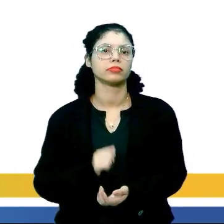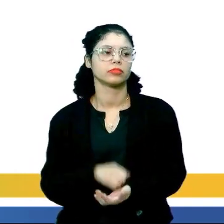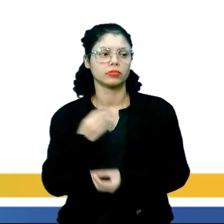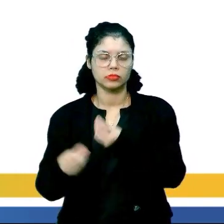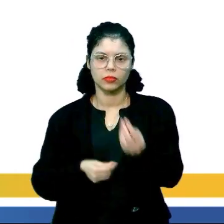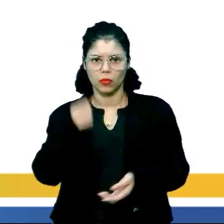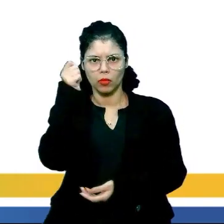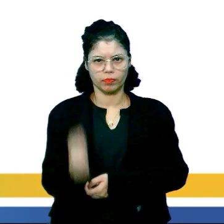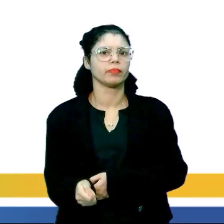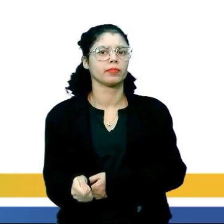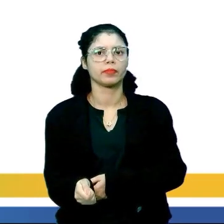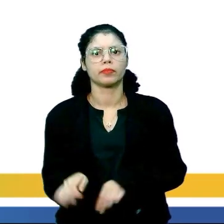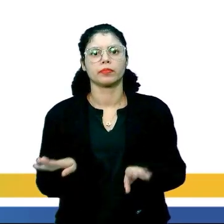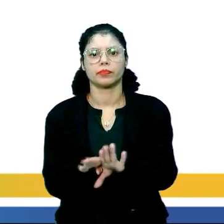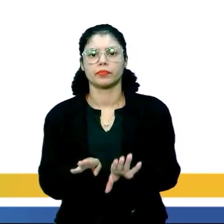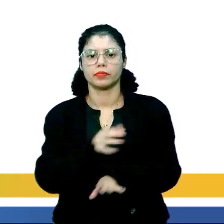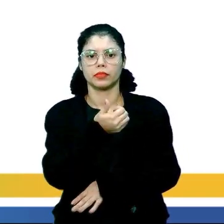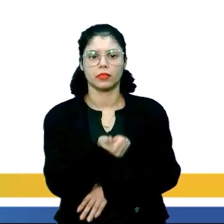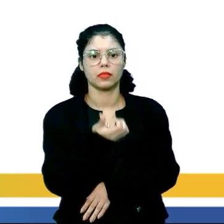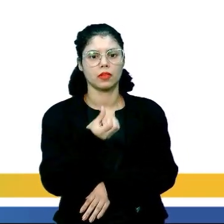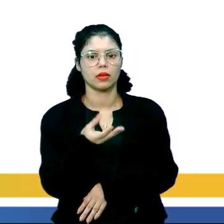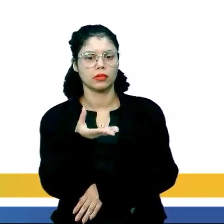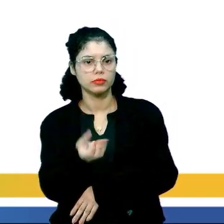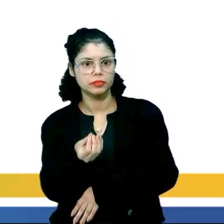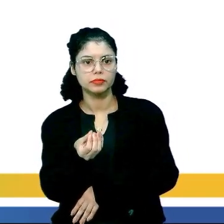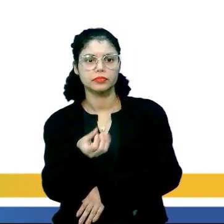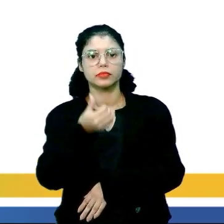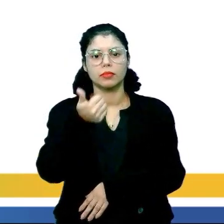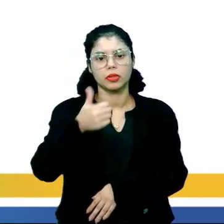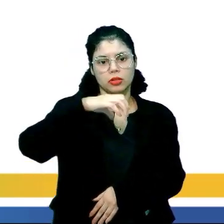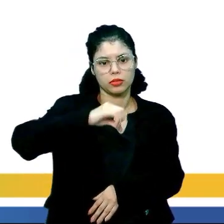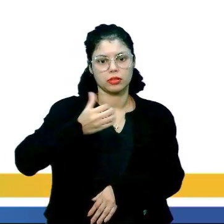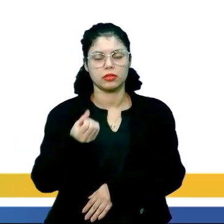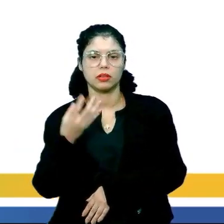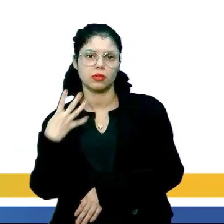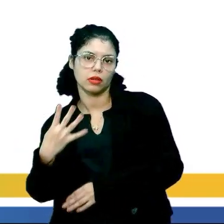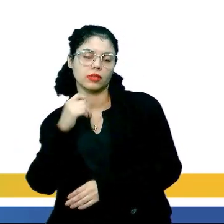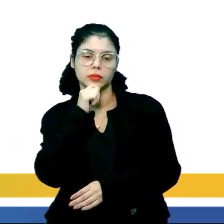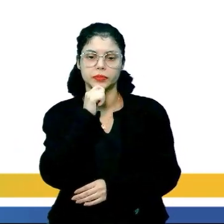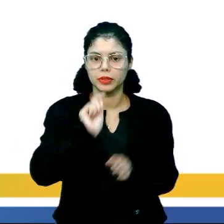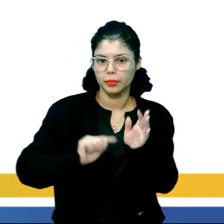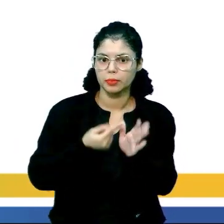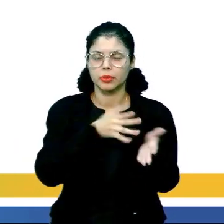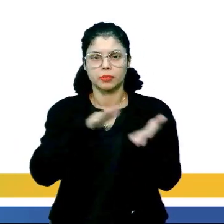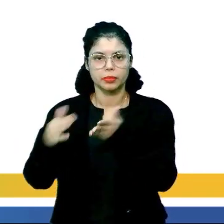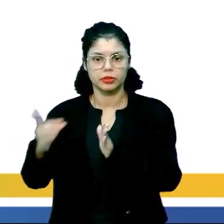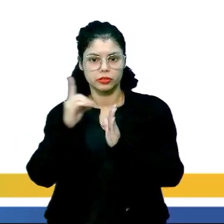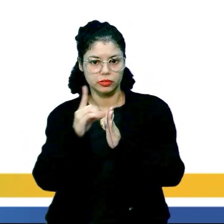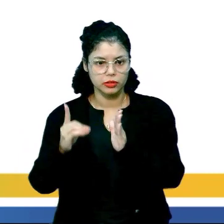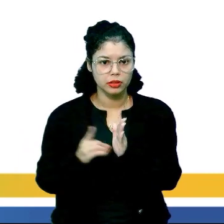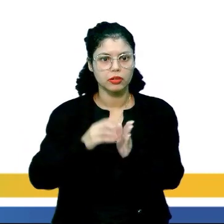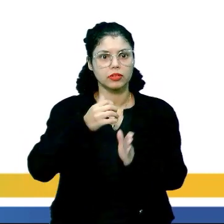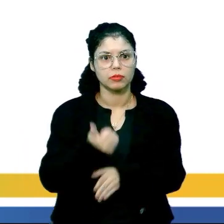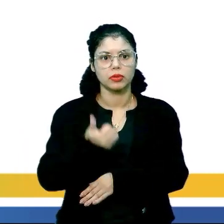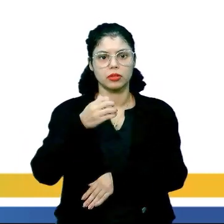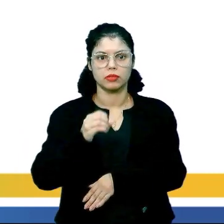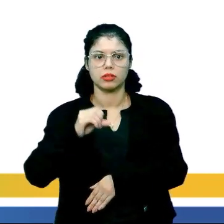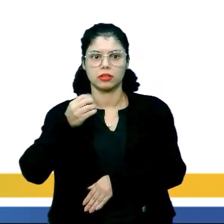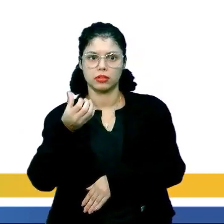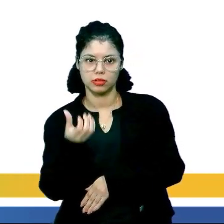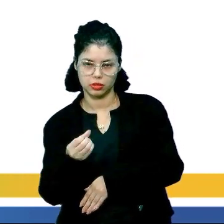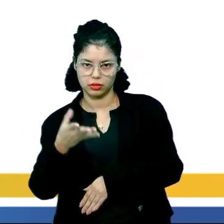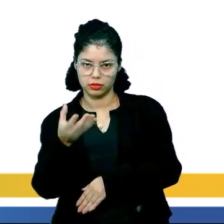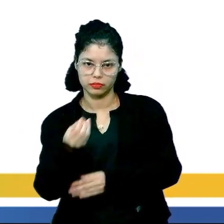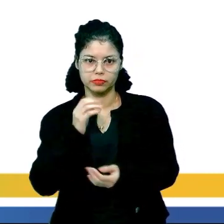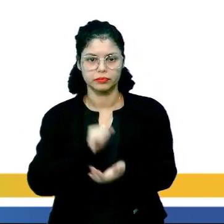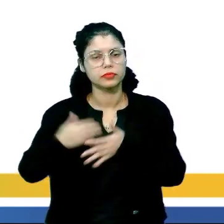ditadura militar ela começou aí em 1964, então ainda na primeira parte da década de 1960, então